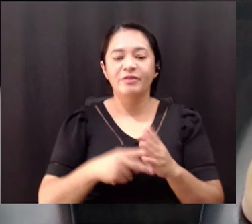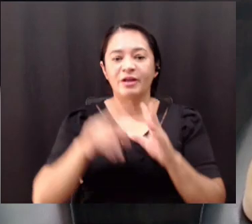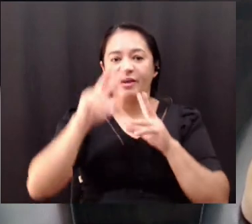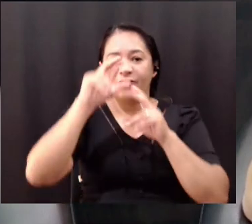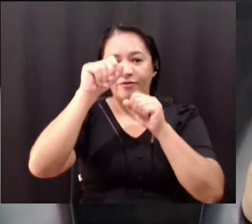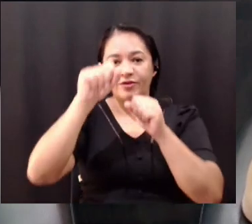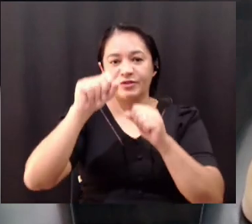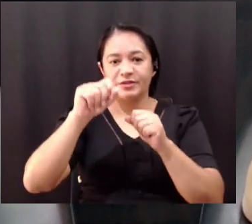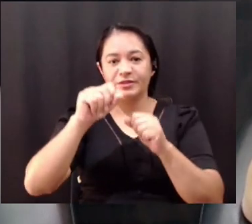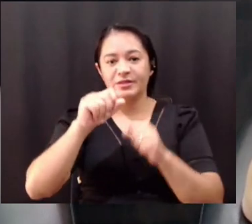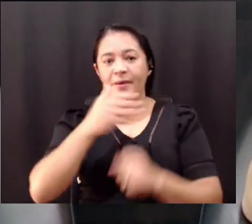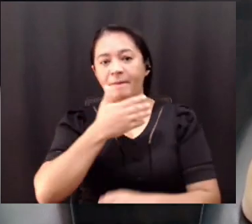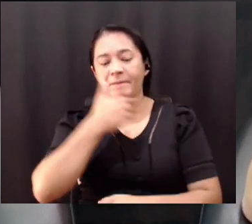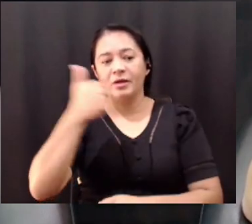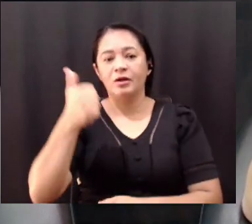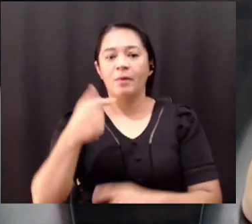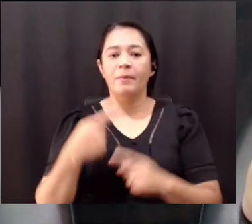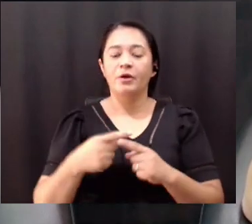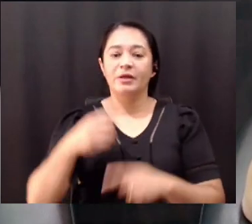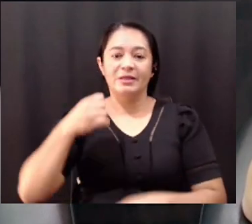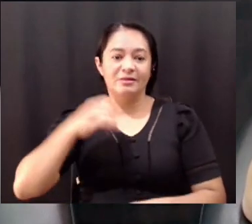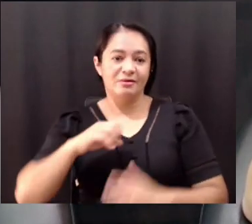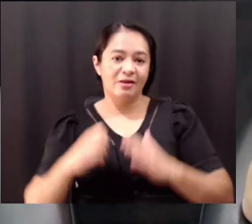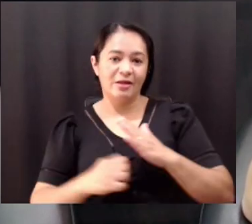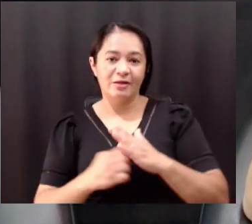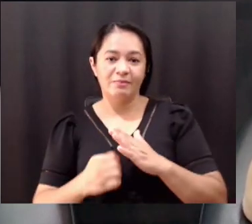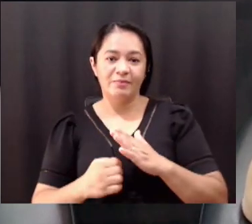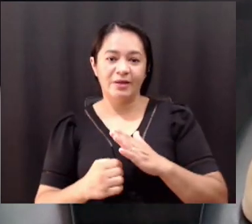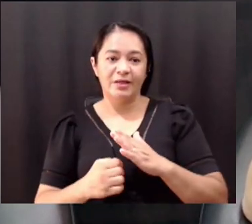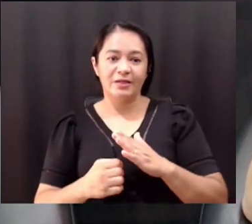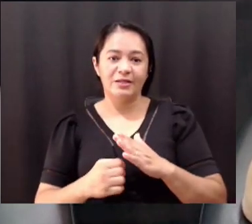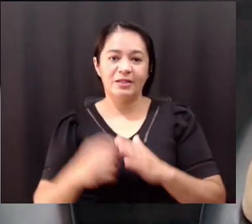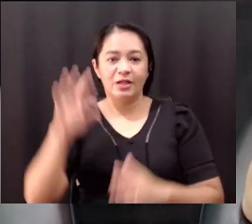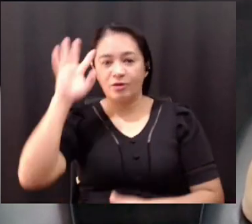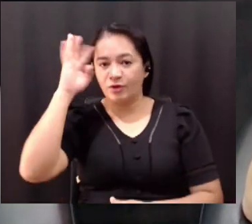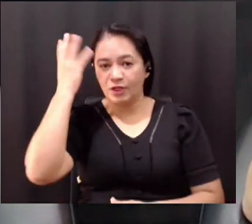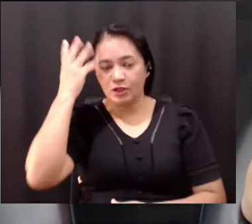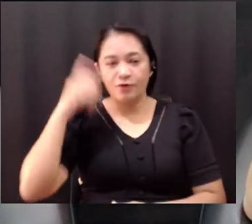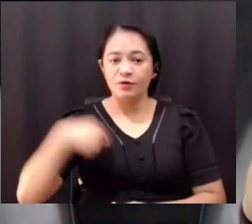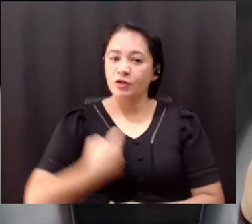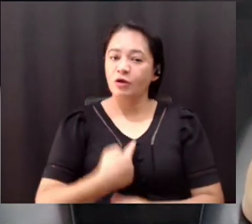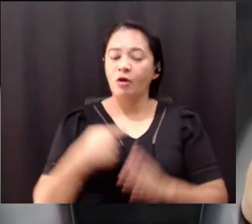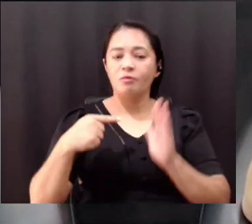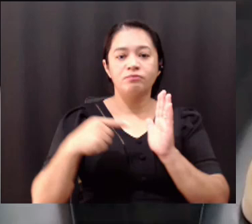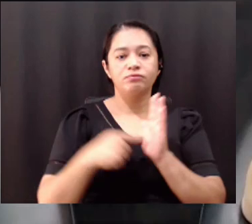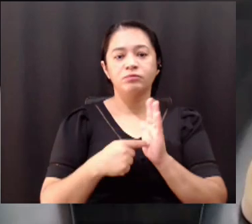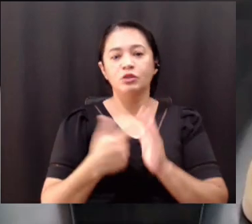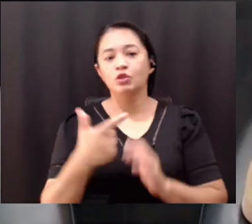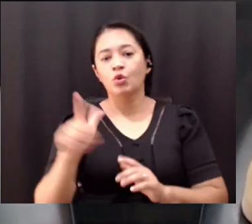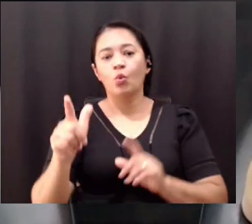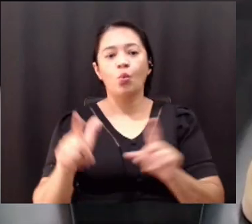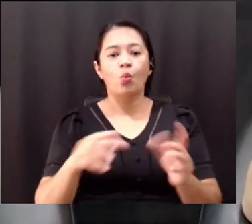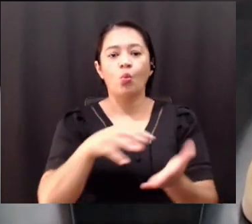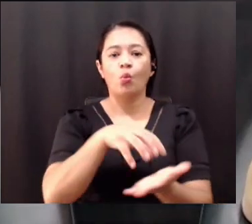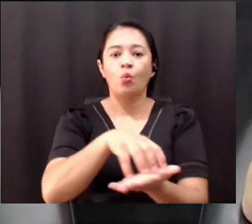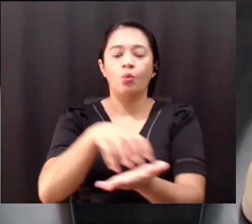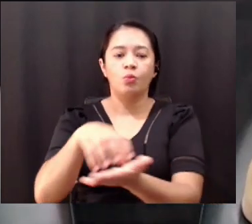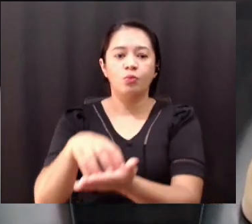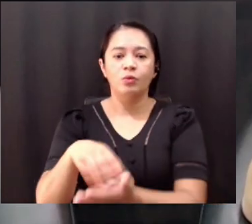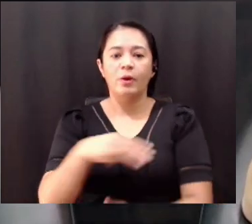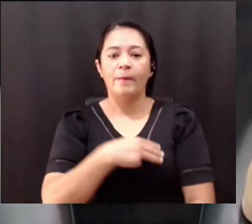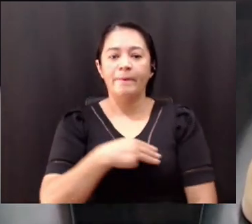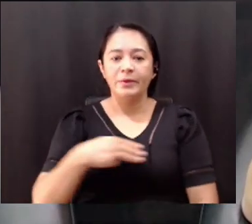providência, como a doutora falou, a gente consegue fazer uma denúncia em outros órgãos, né, o Ministério Público e tudo mais, e aí